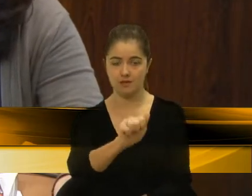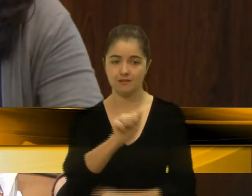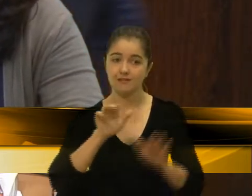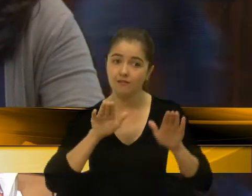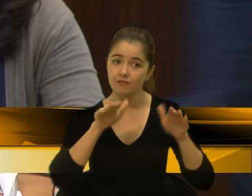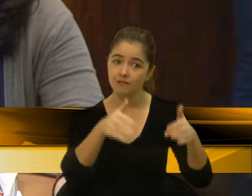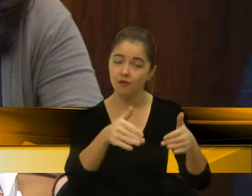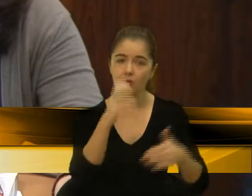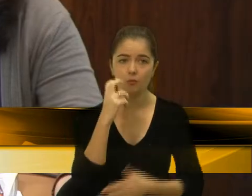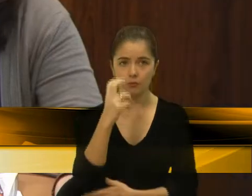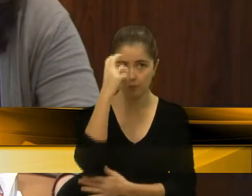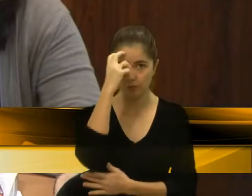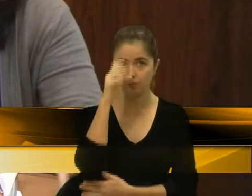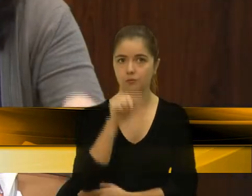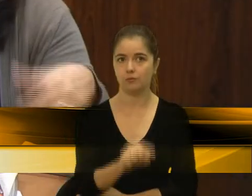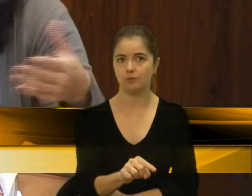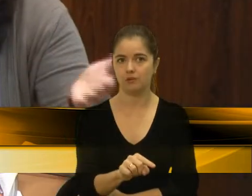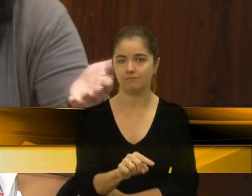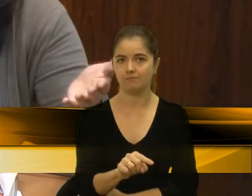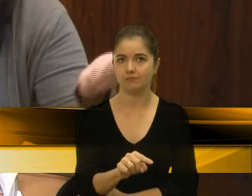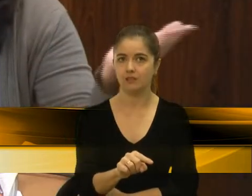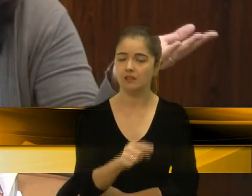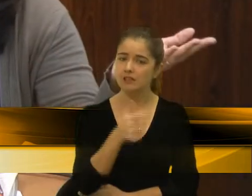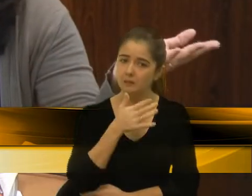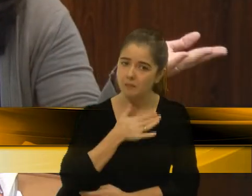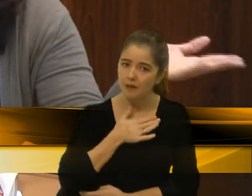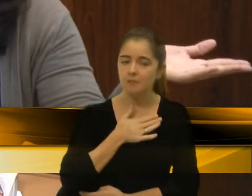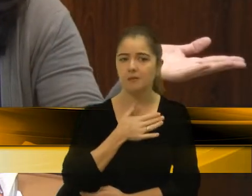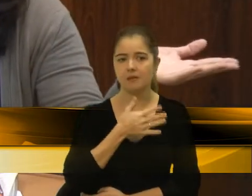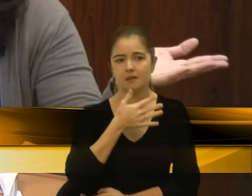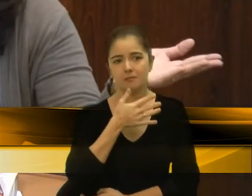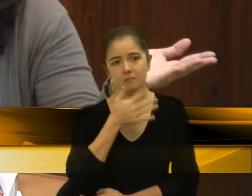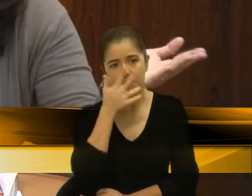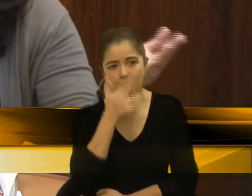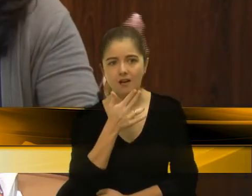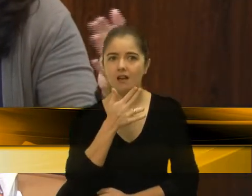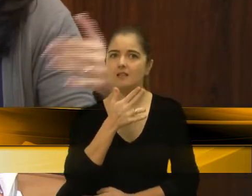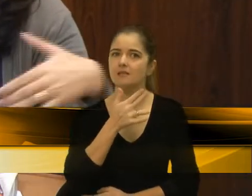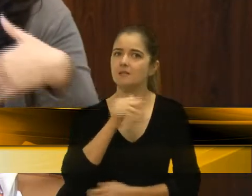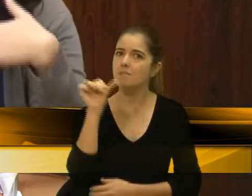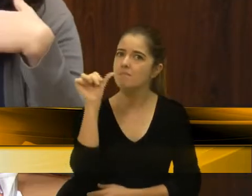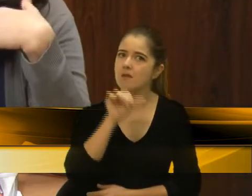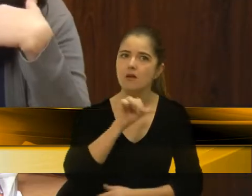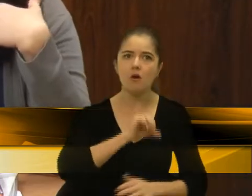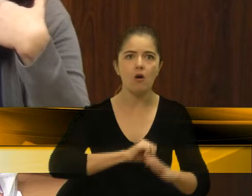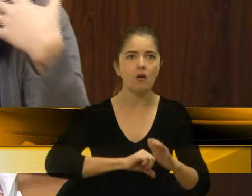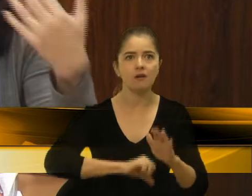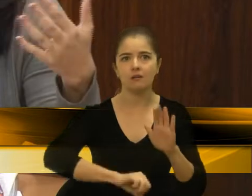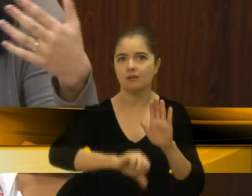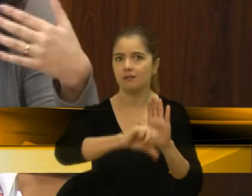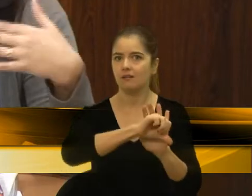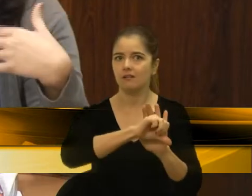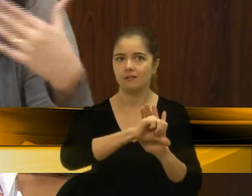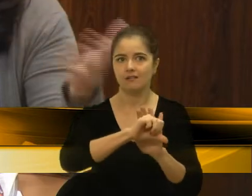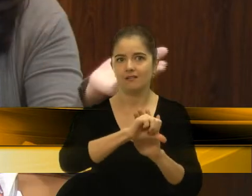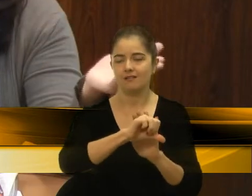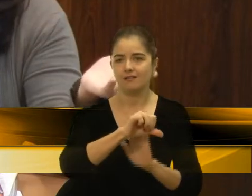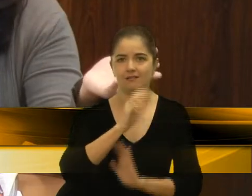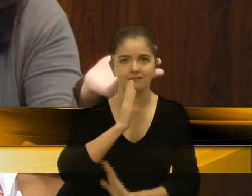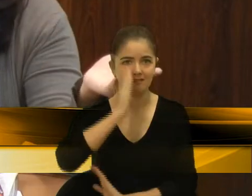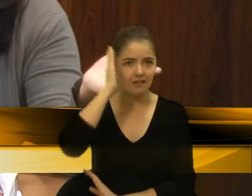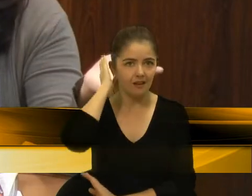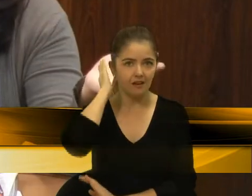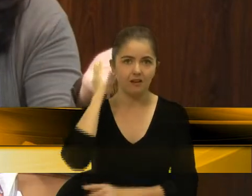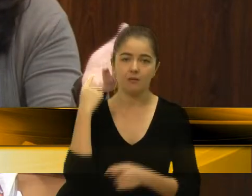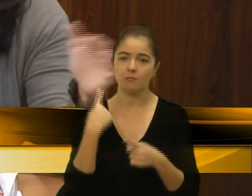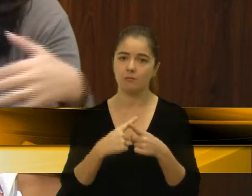E talvez esse tenha sido o maior crime para o prefeito Guerra, porque ele está travando, desde o início do seu